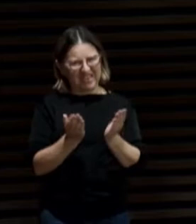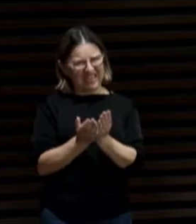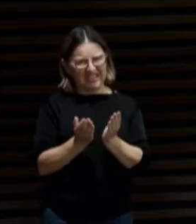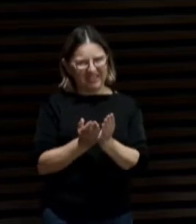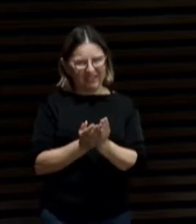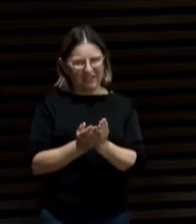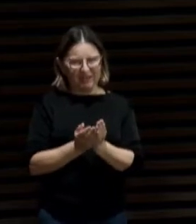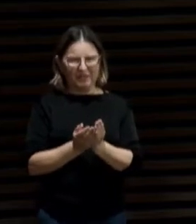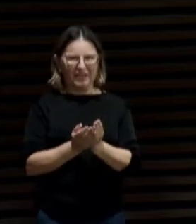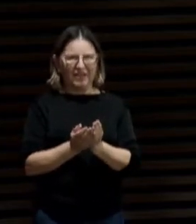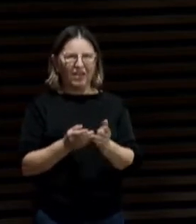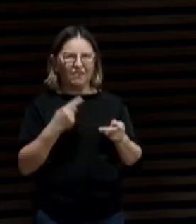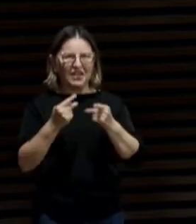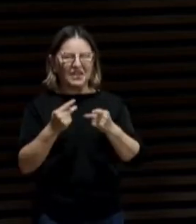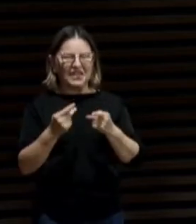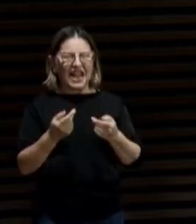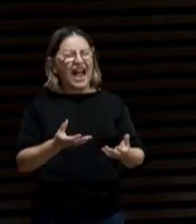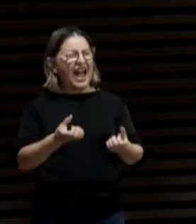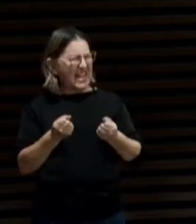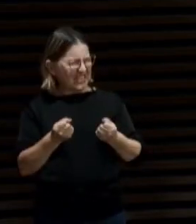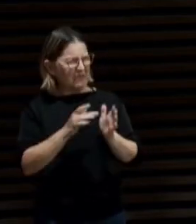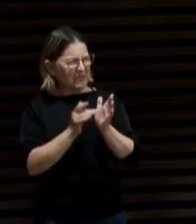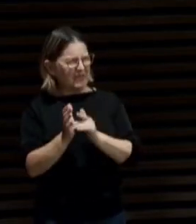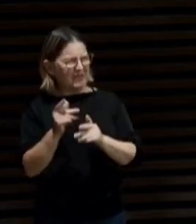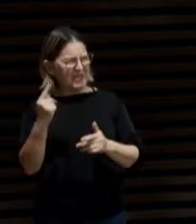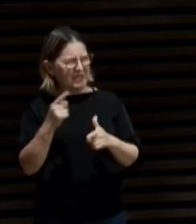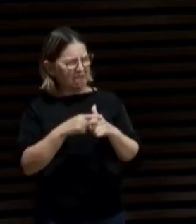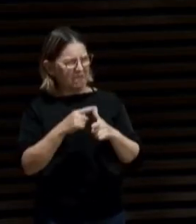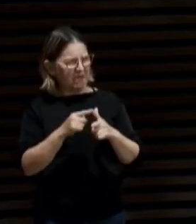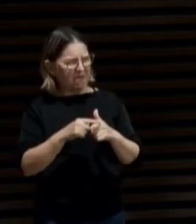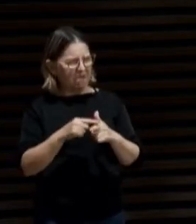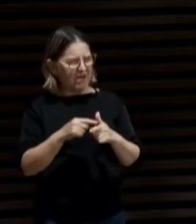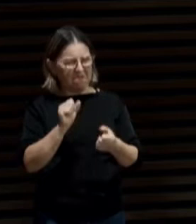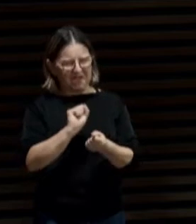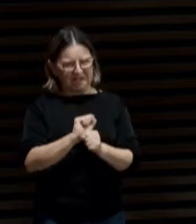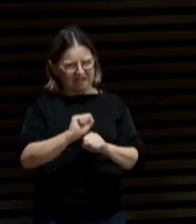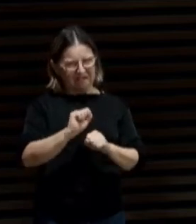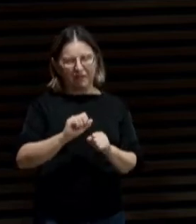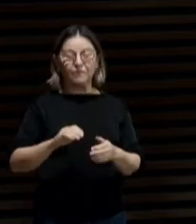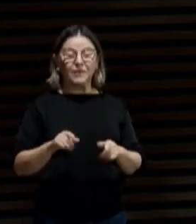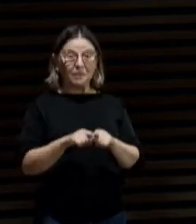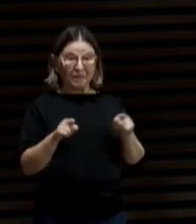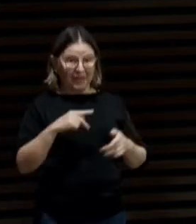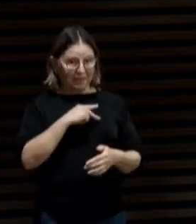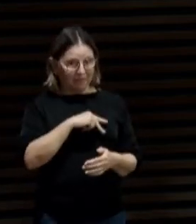Receba Jesus, dizem eles, e os seus problemas serão resolvidos. Mas nós temos aqui o apóstolo